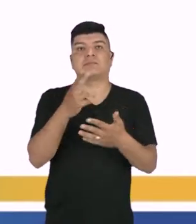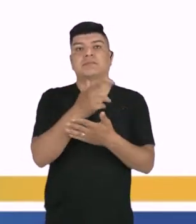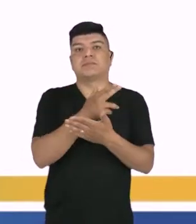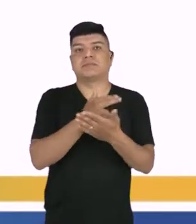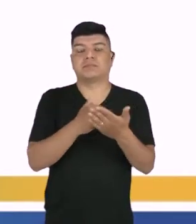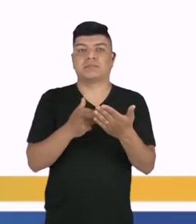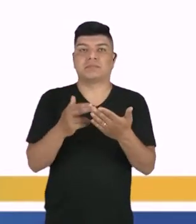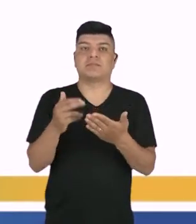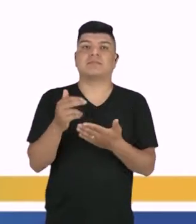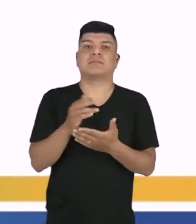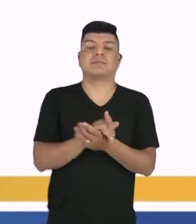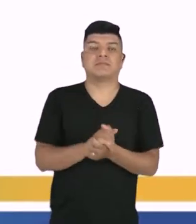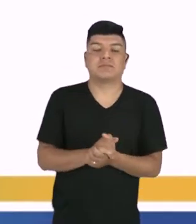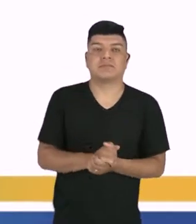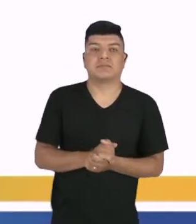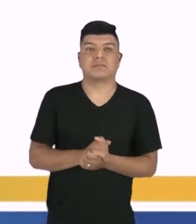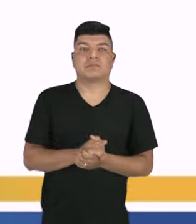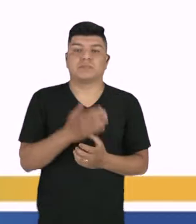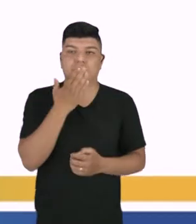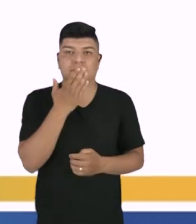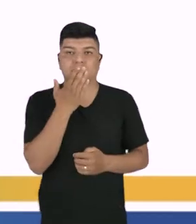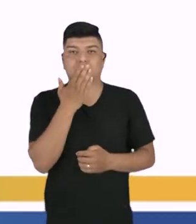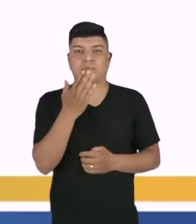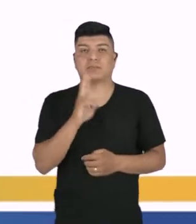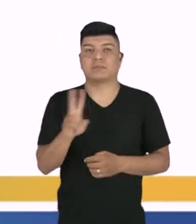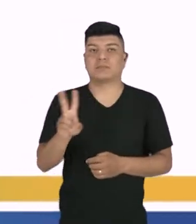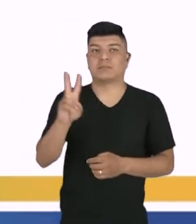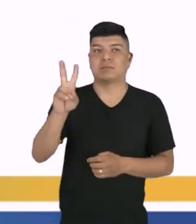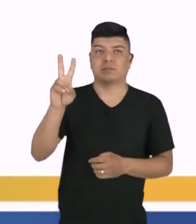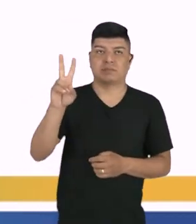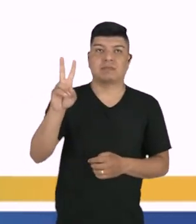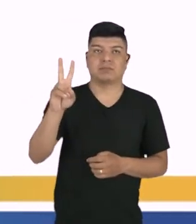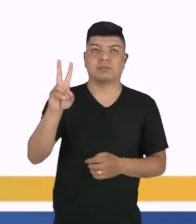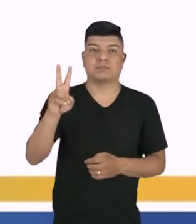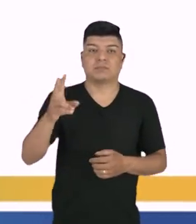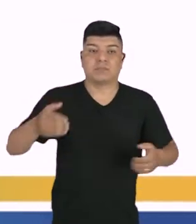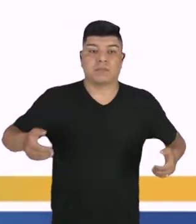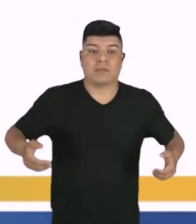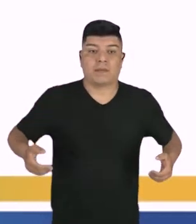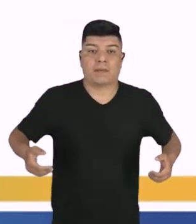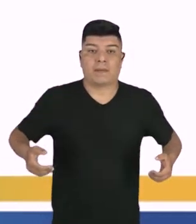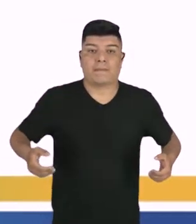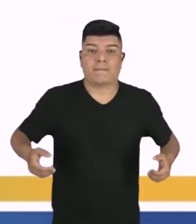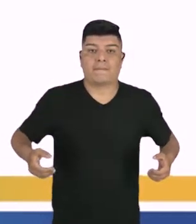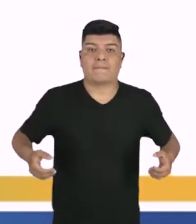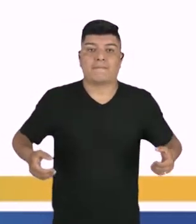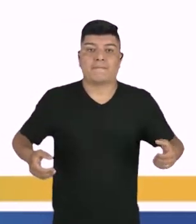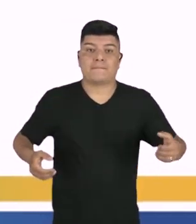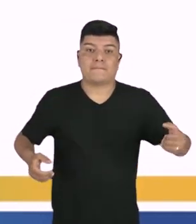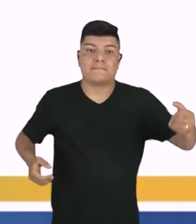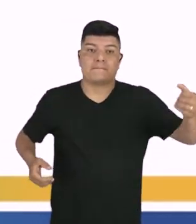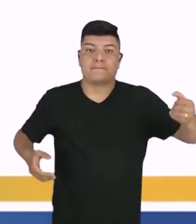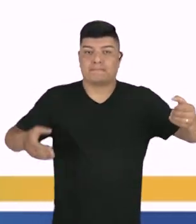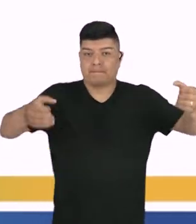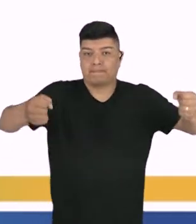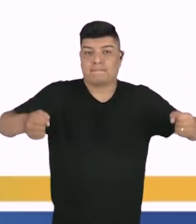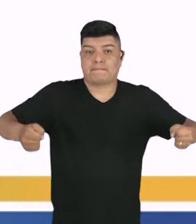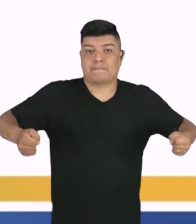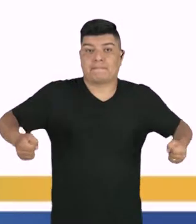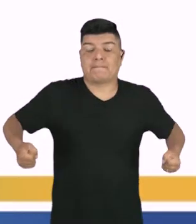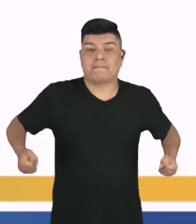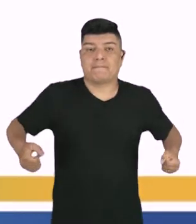né, um modelo, e que pede o valor do corrimão. Temos uma escada aí, temos os degraus, né?